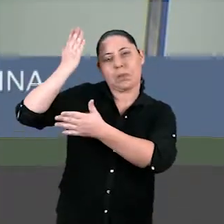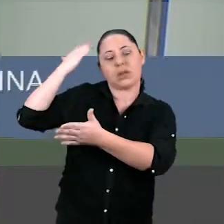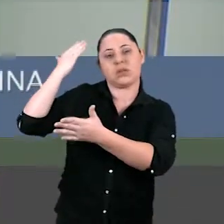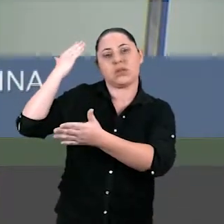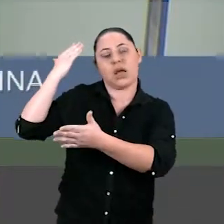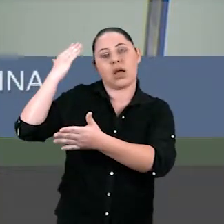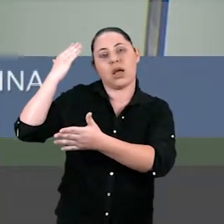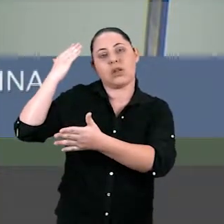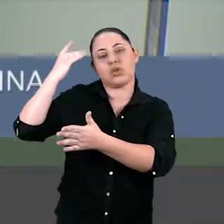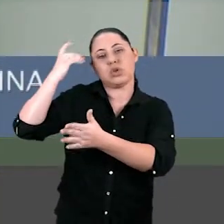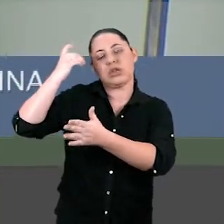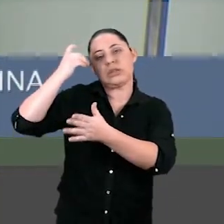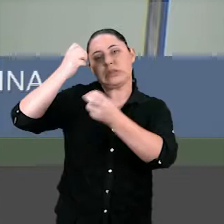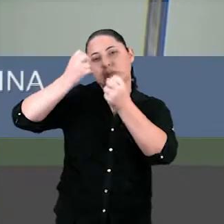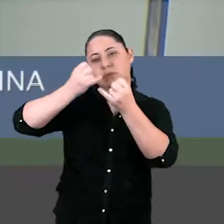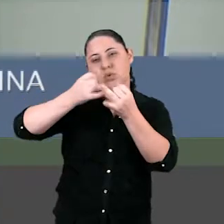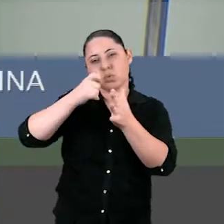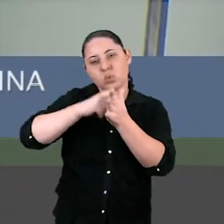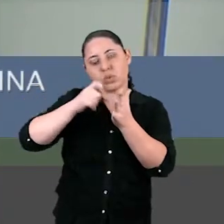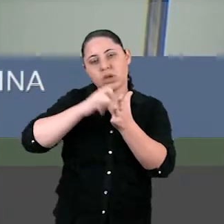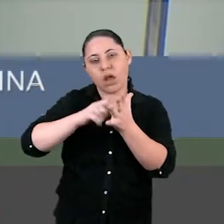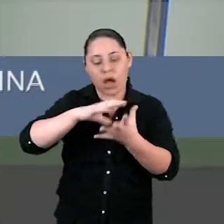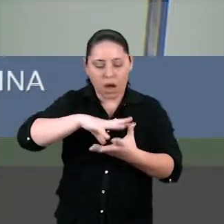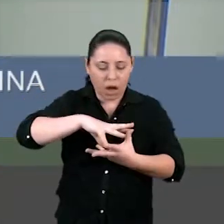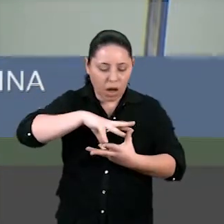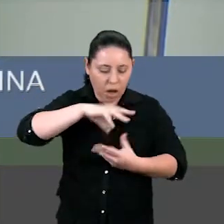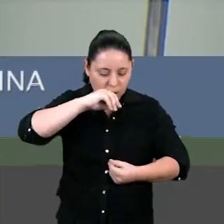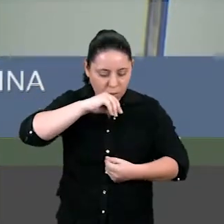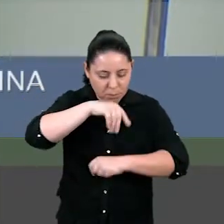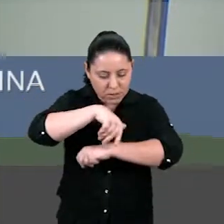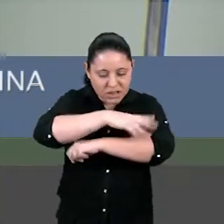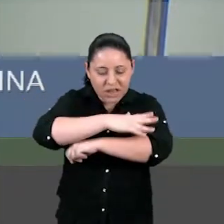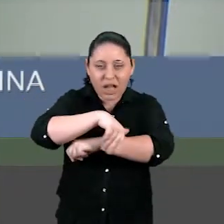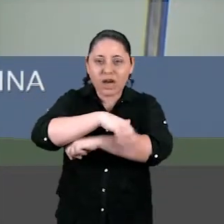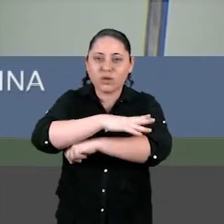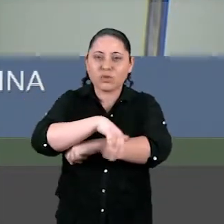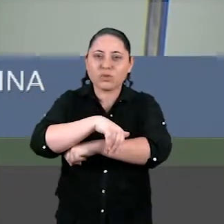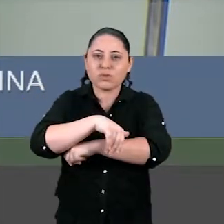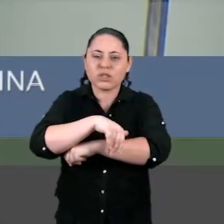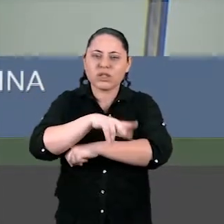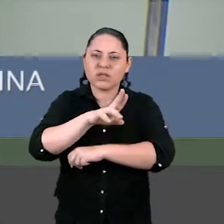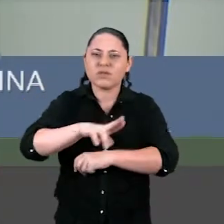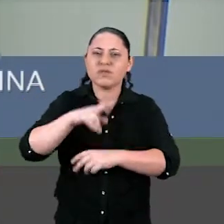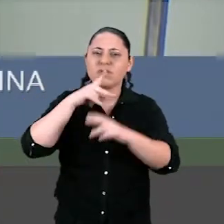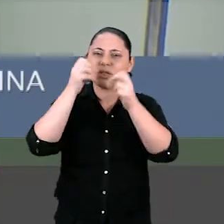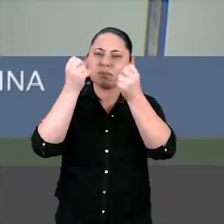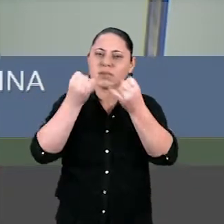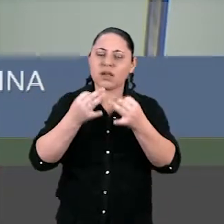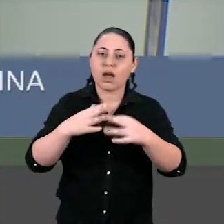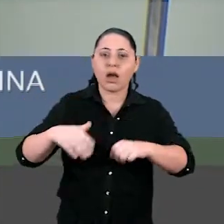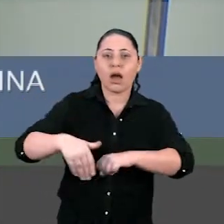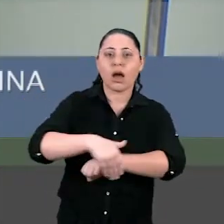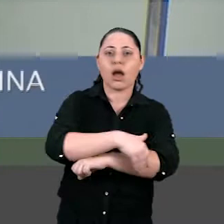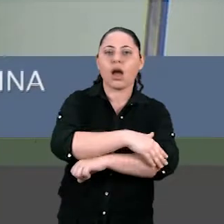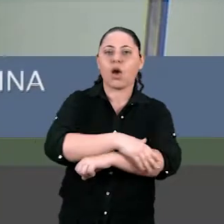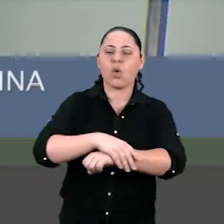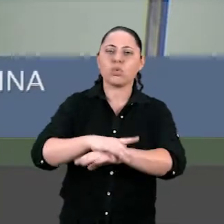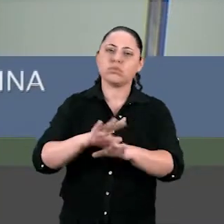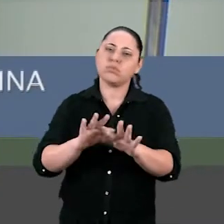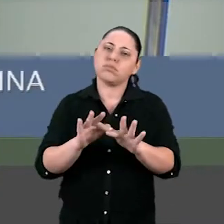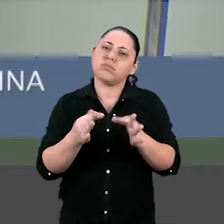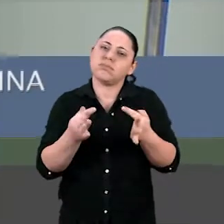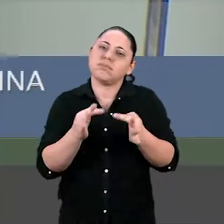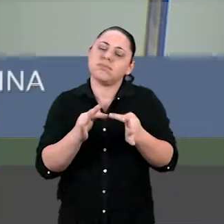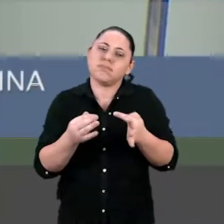sobre a alma das ruas, ou a alma encantadora das ruas, que é um título de um belíssimo livro dele, ele dizia o seguinte: as ruas são sensíveis,